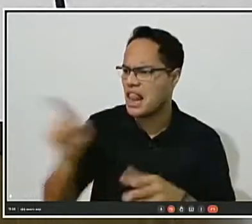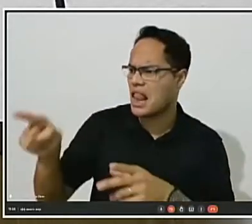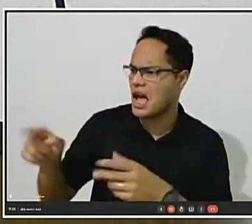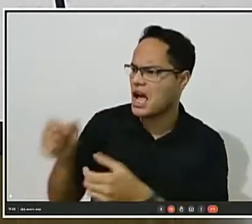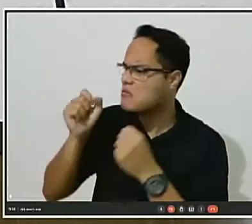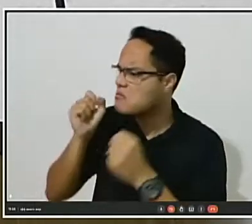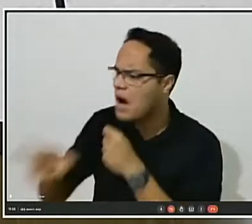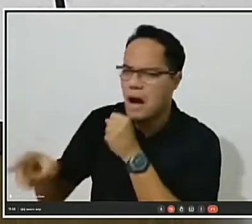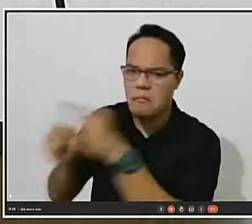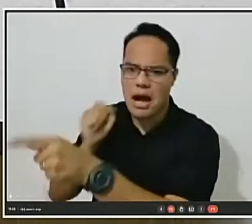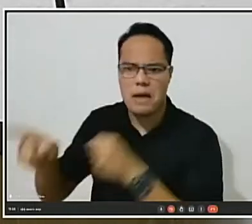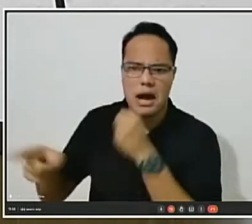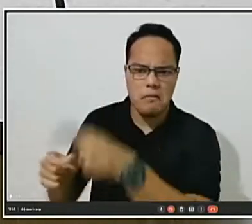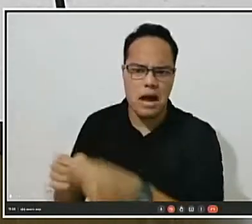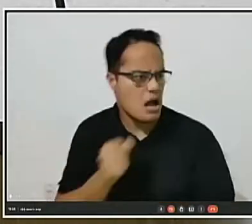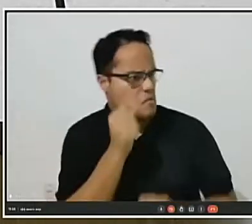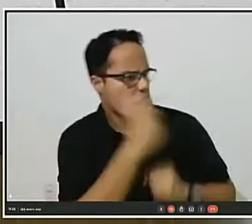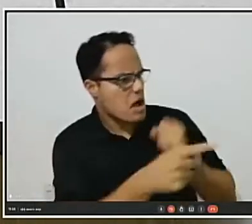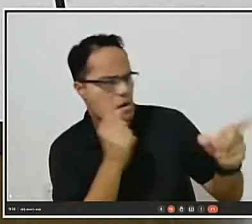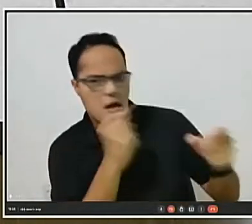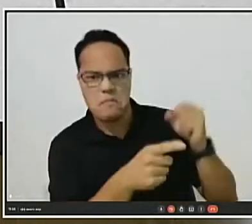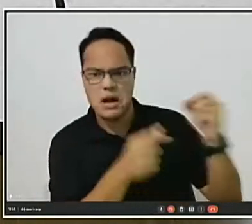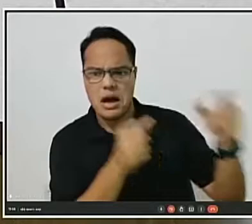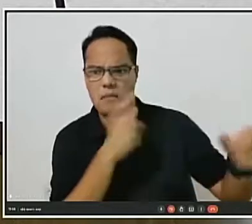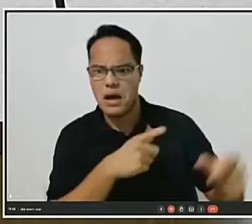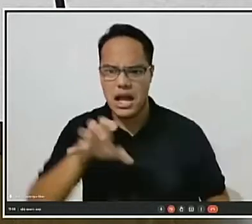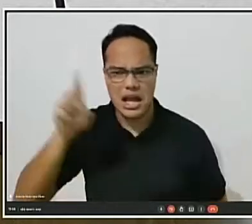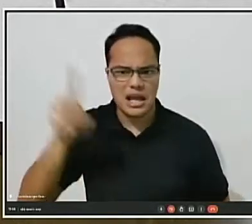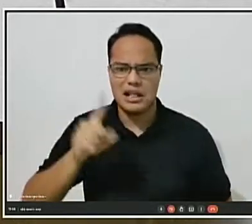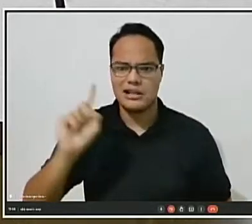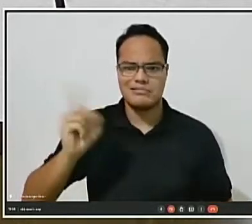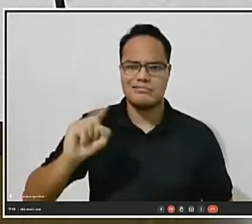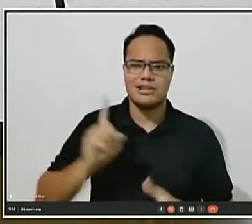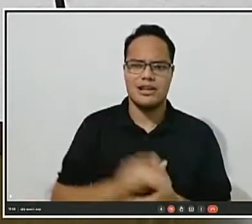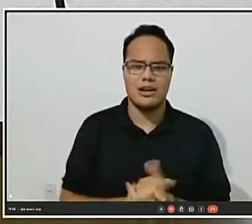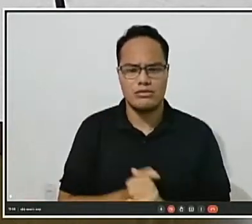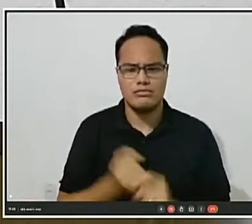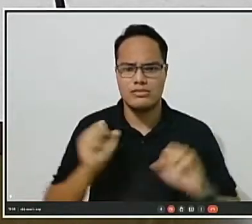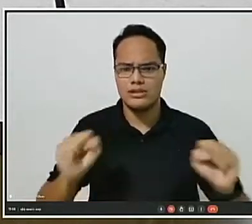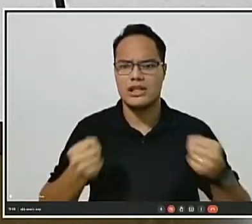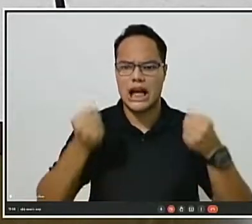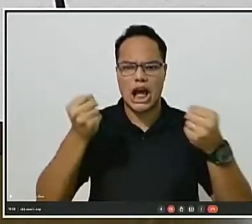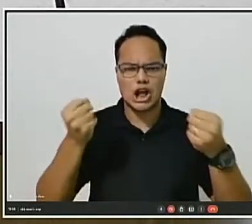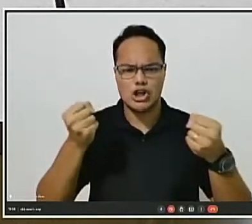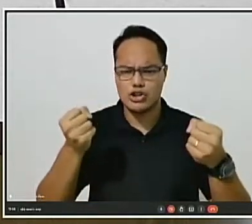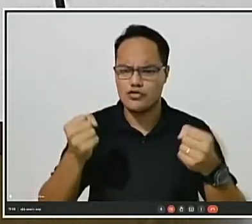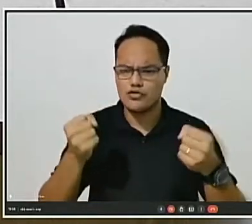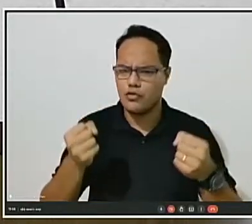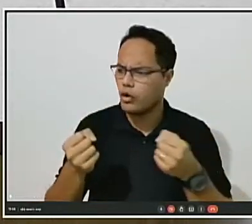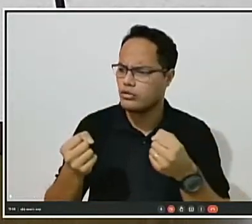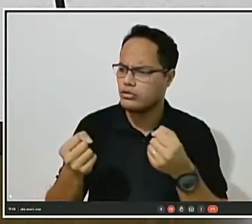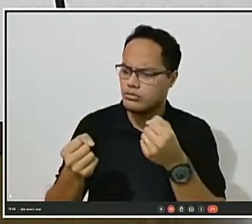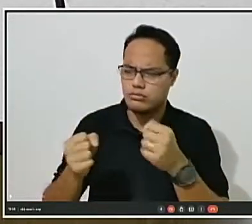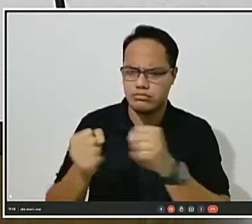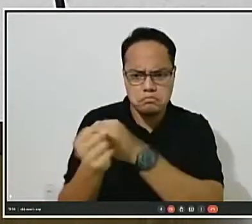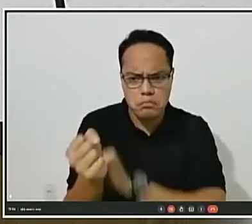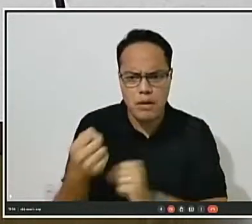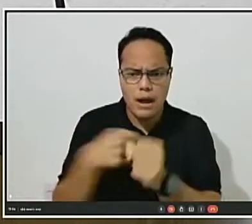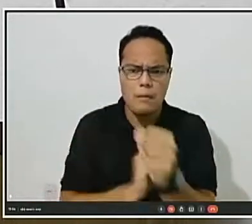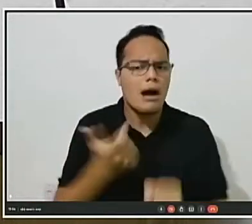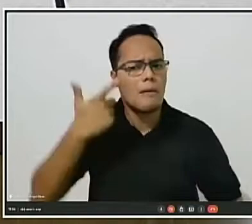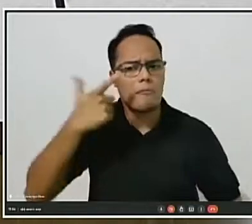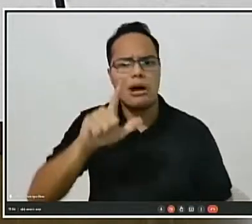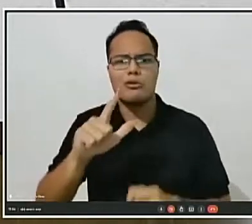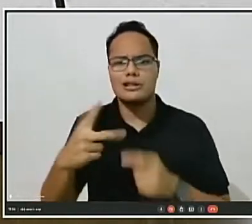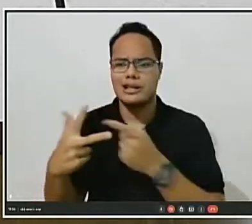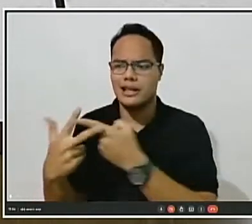problema. Nós temos que estar unidos, correr atrás, para nós conseguir alguma coisa de bom para a